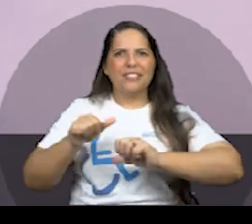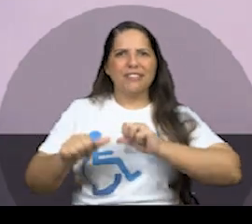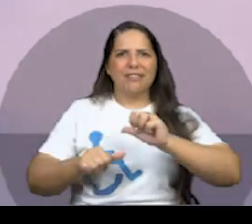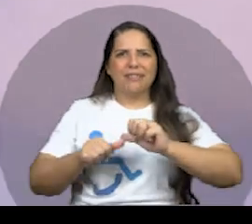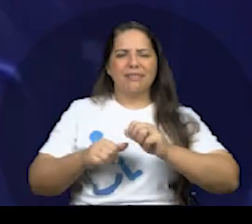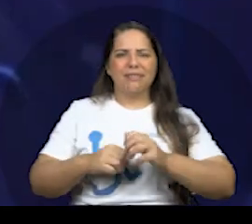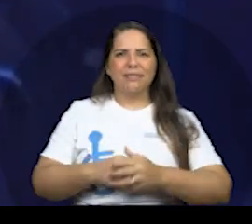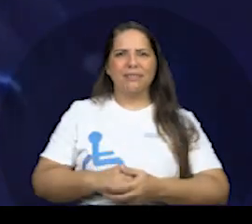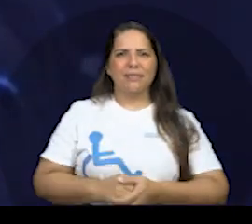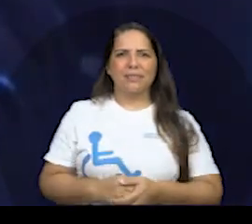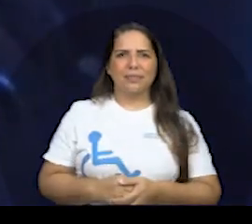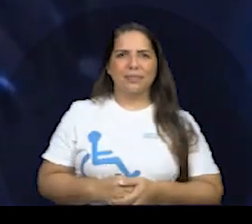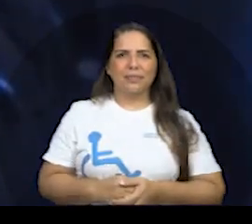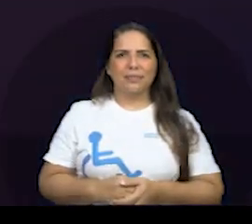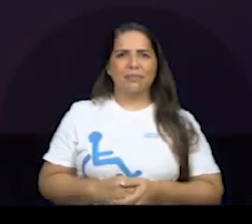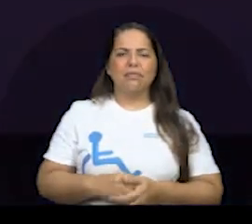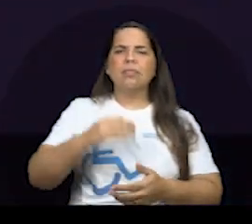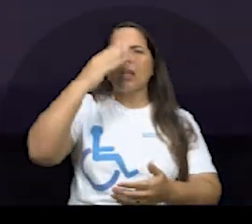transformações.